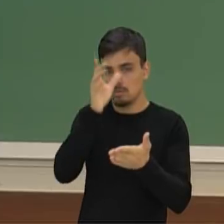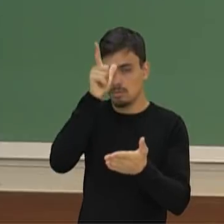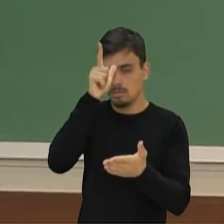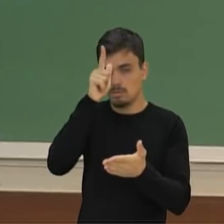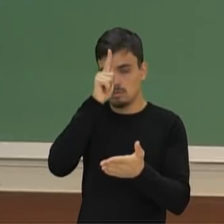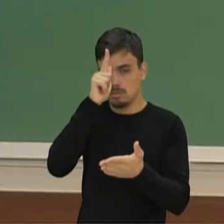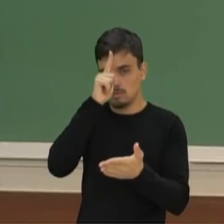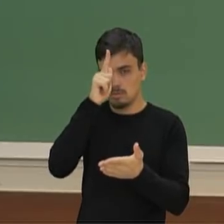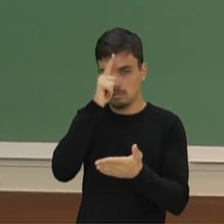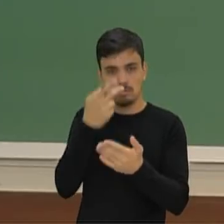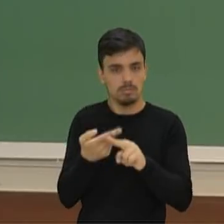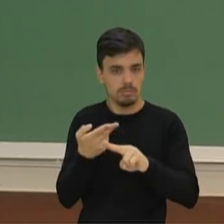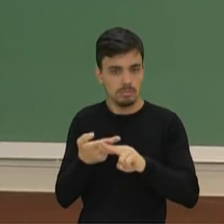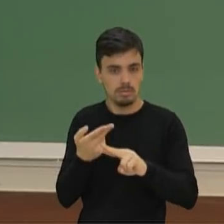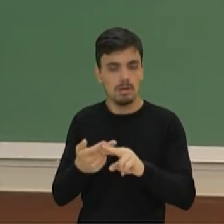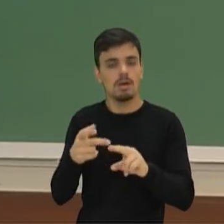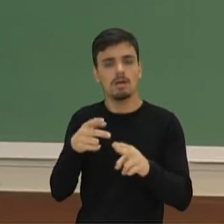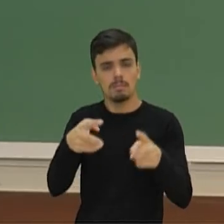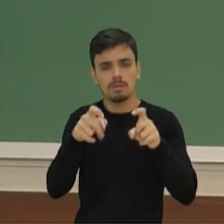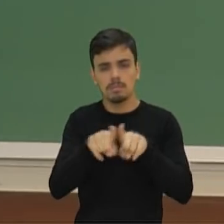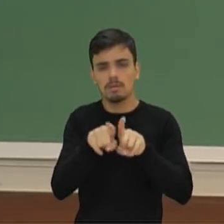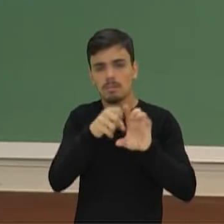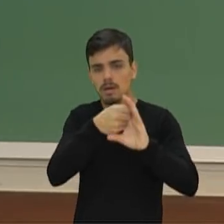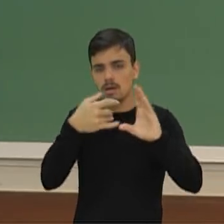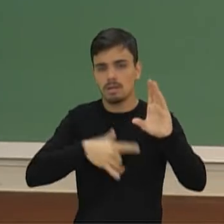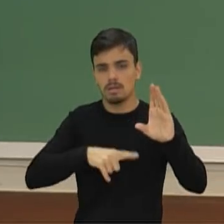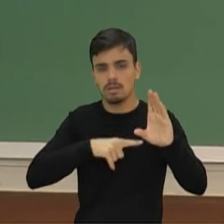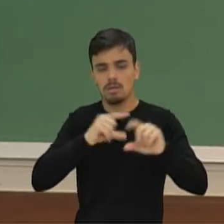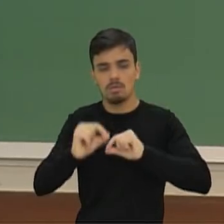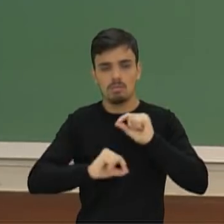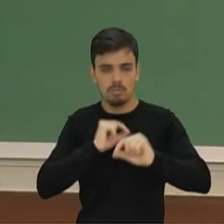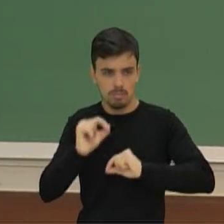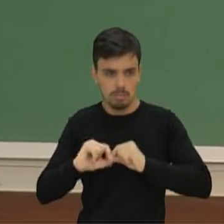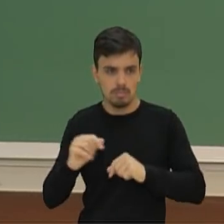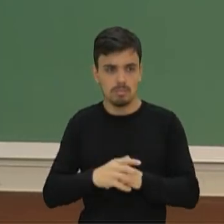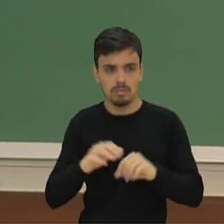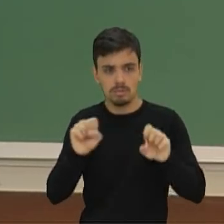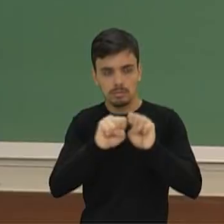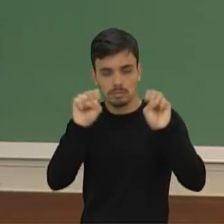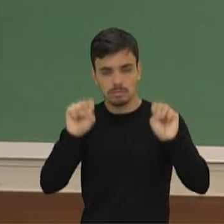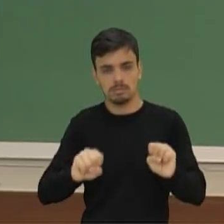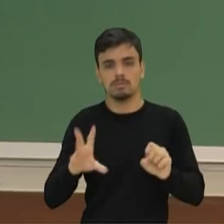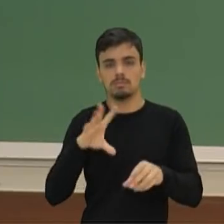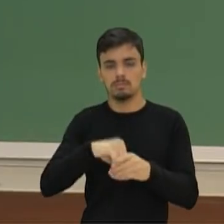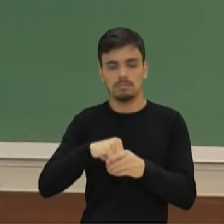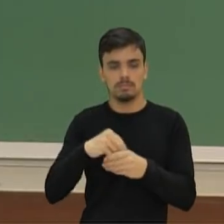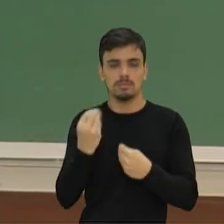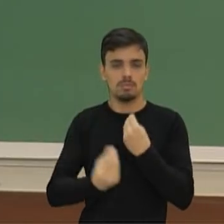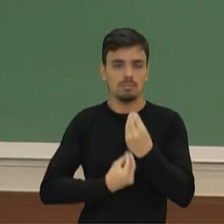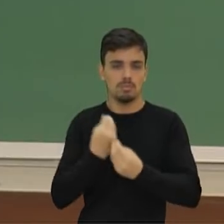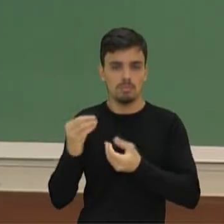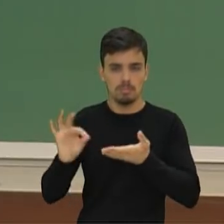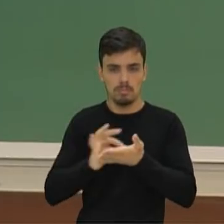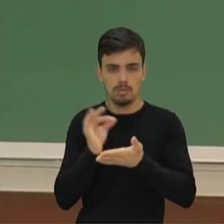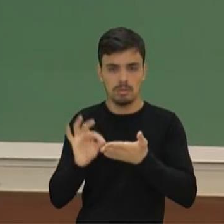percebam essa caracterização que você tem, onde essa sistemática que tinham, mantinha essas agulhas ocas. E essa